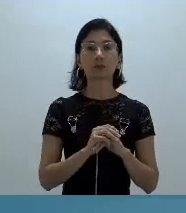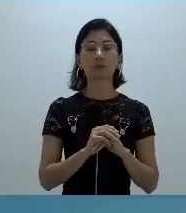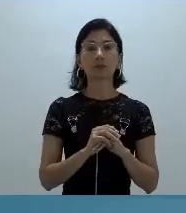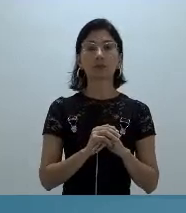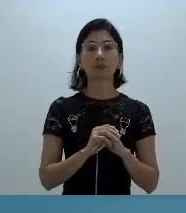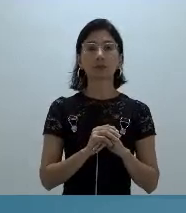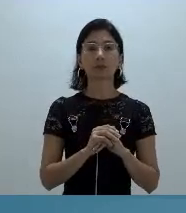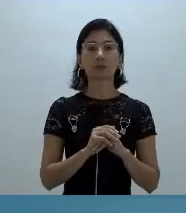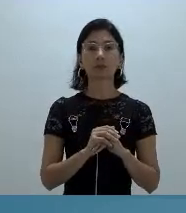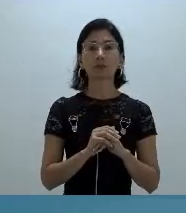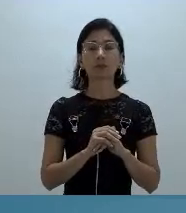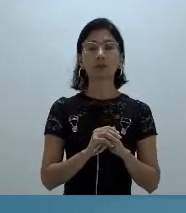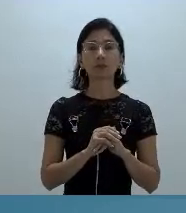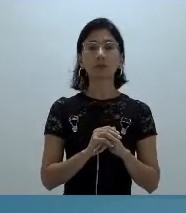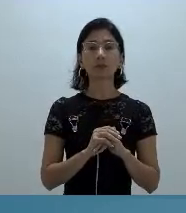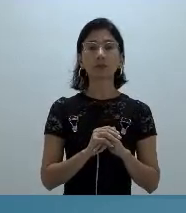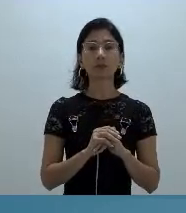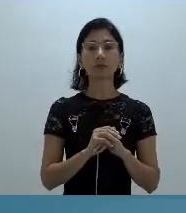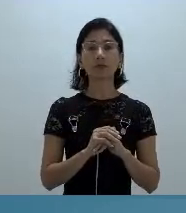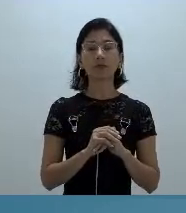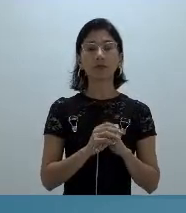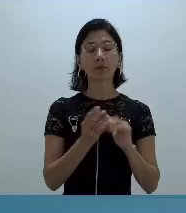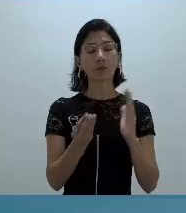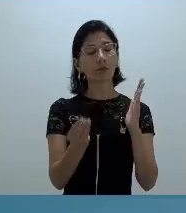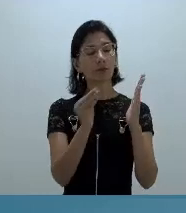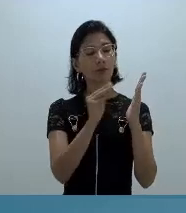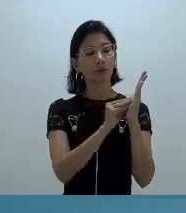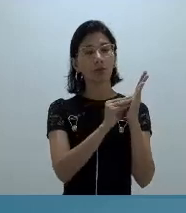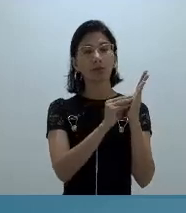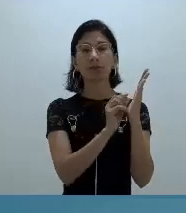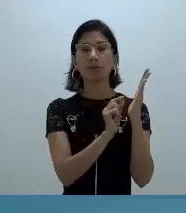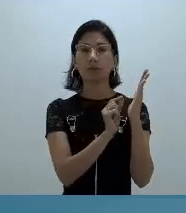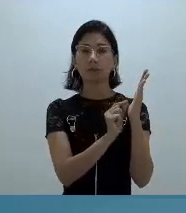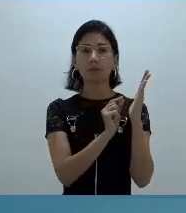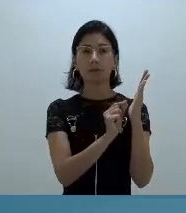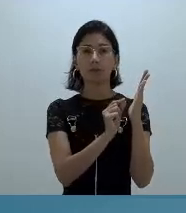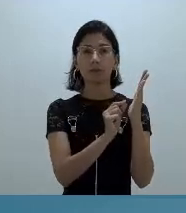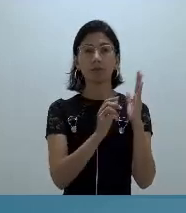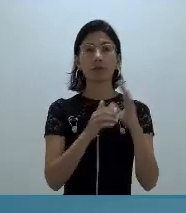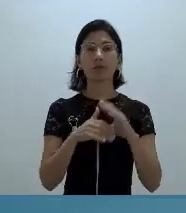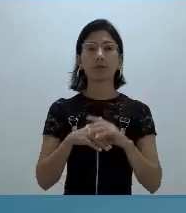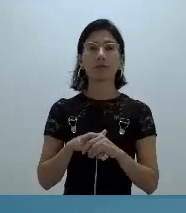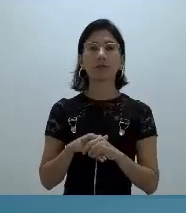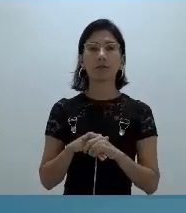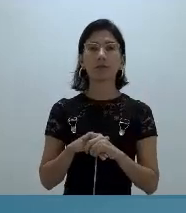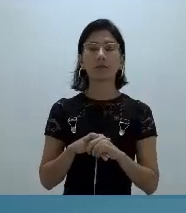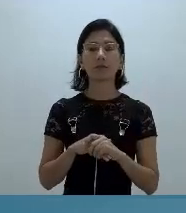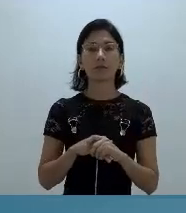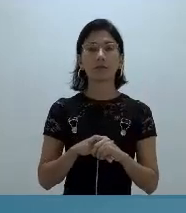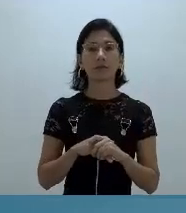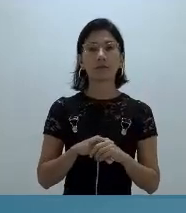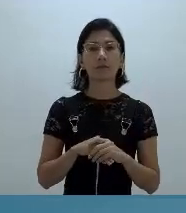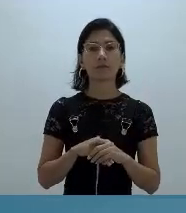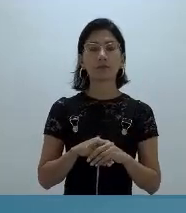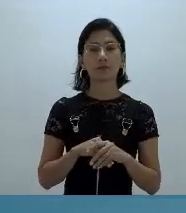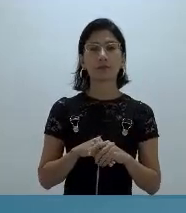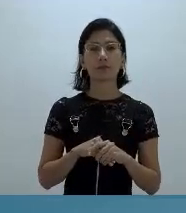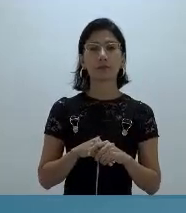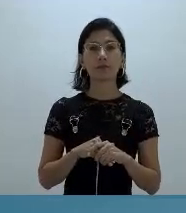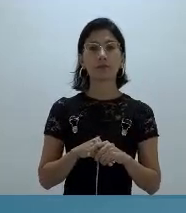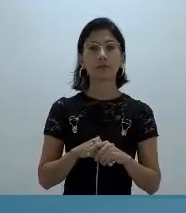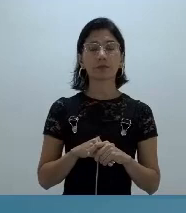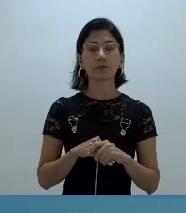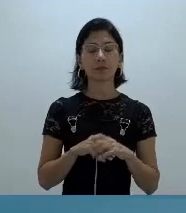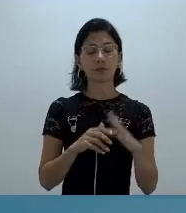Salomão, ele traz a seguinte referência para o arbitramento de honorários em fase de cumprimento de sentença. Diz